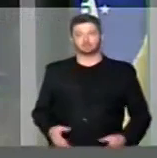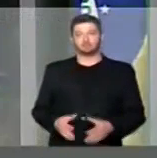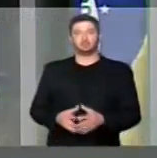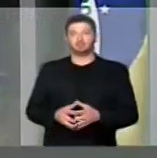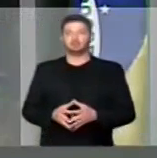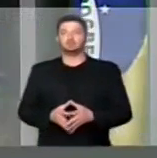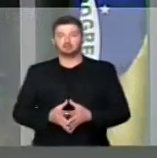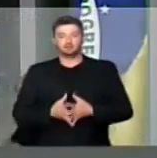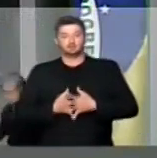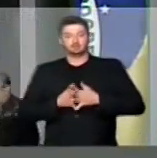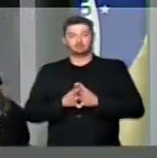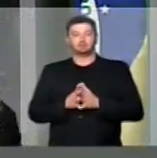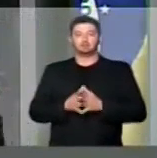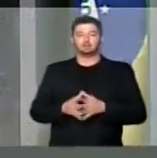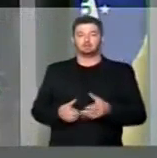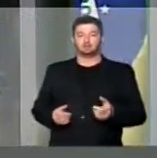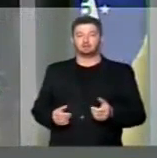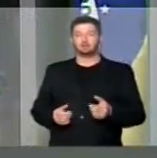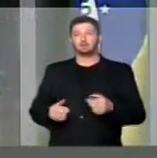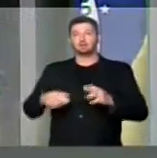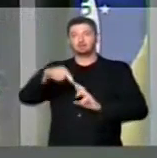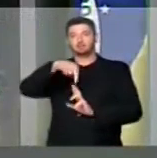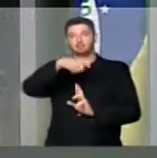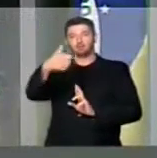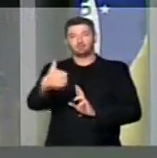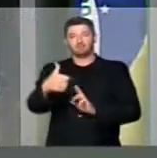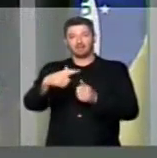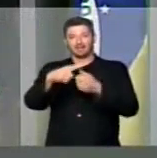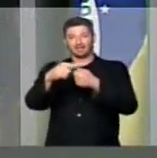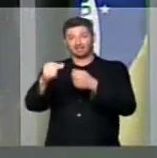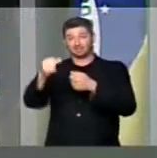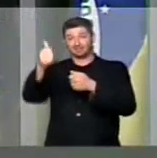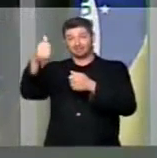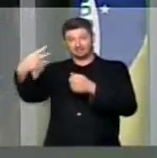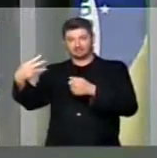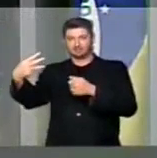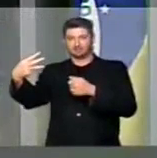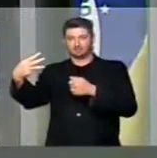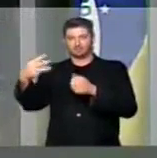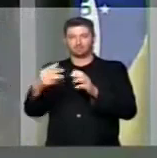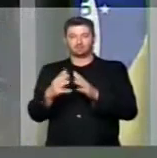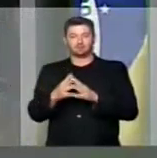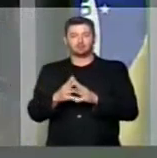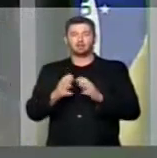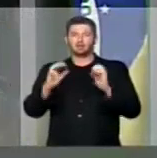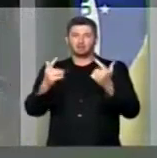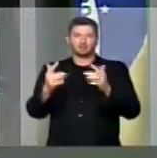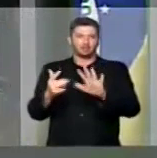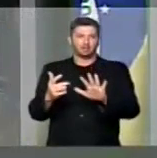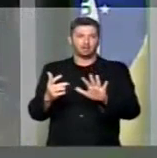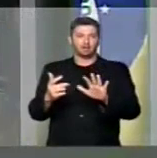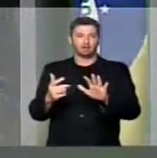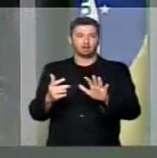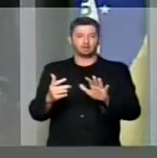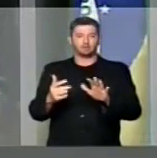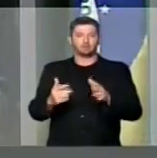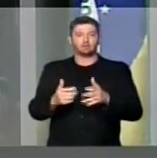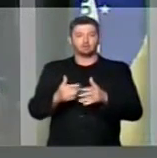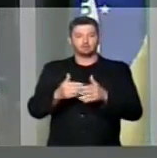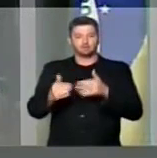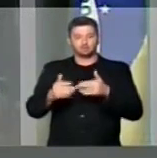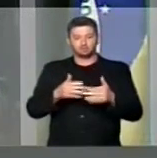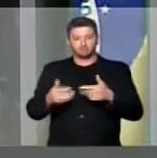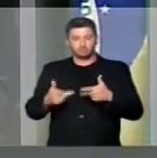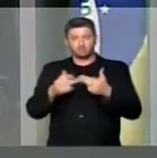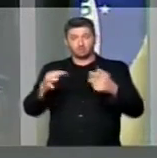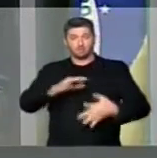justamente o material recebido do parágrafo 1º do artigo 13º. É evidente que todas as cerimônias de premiação e entrega